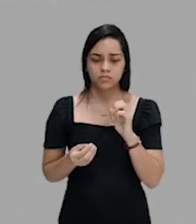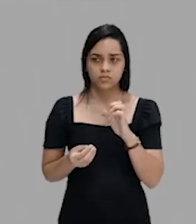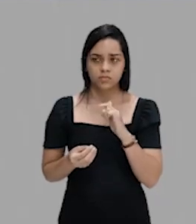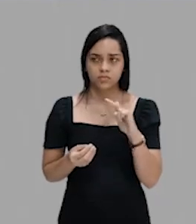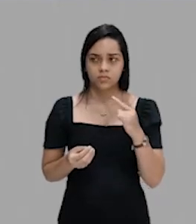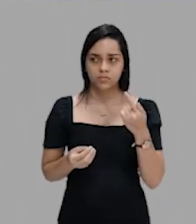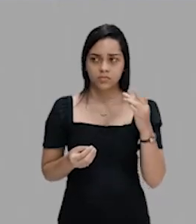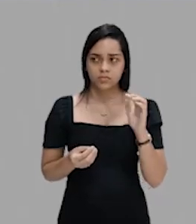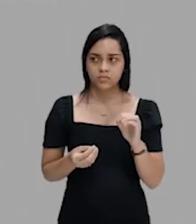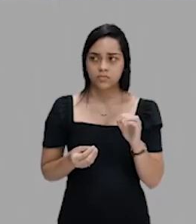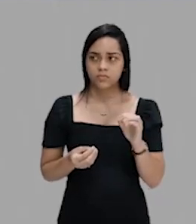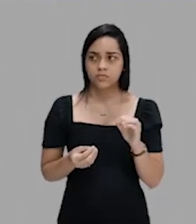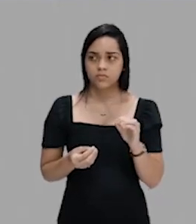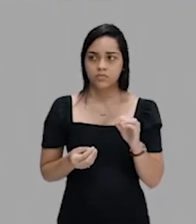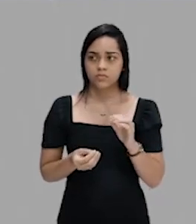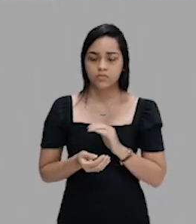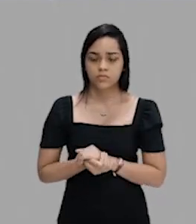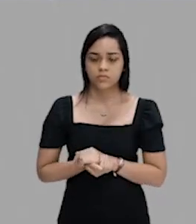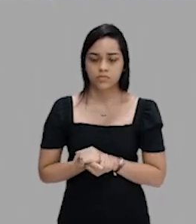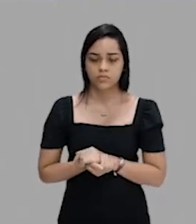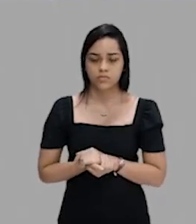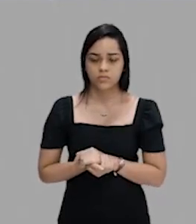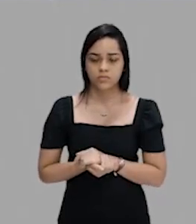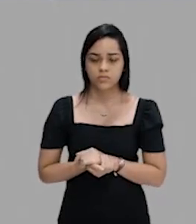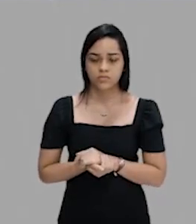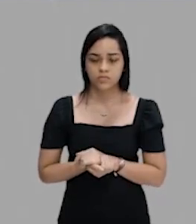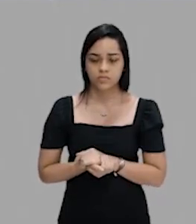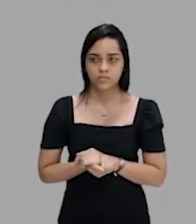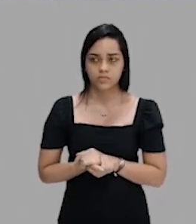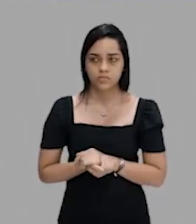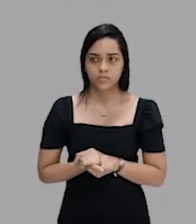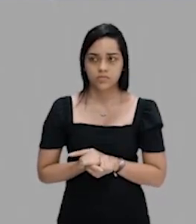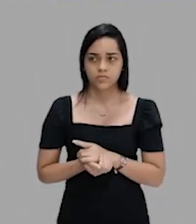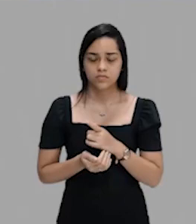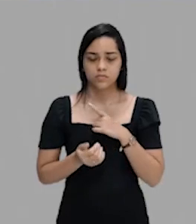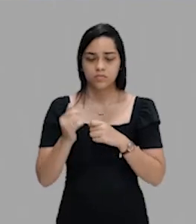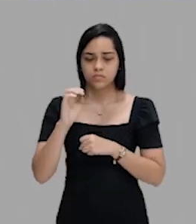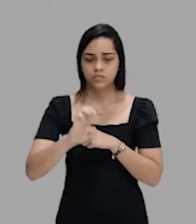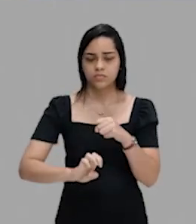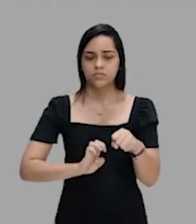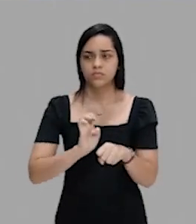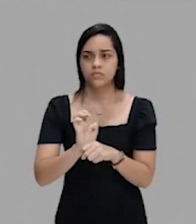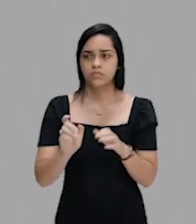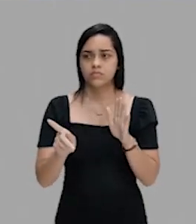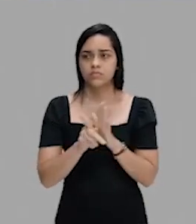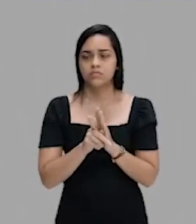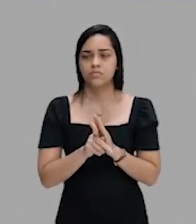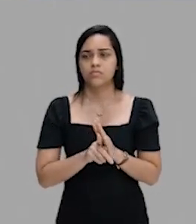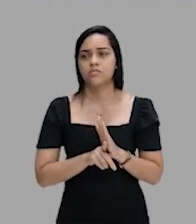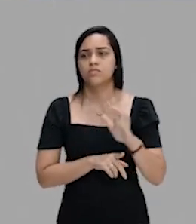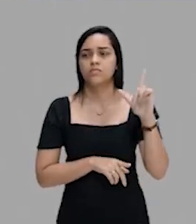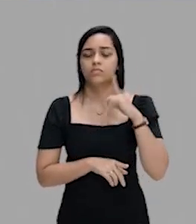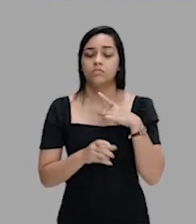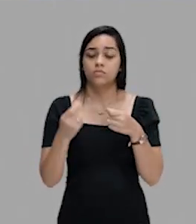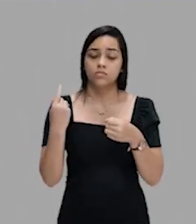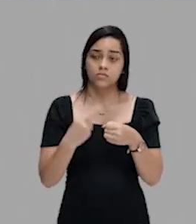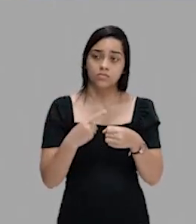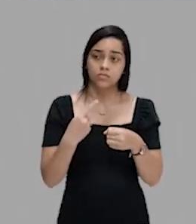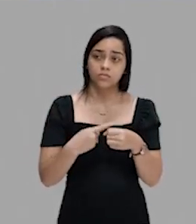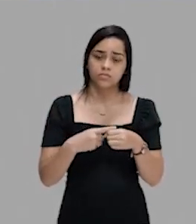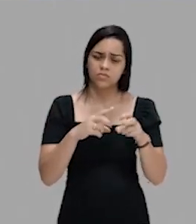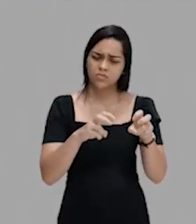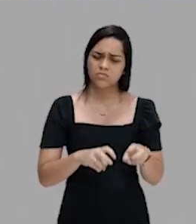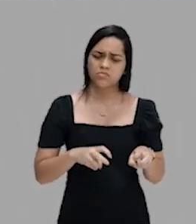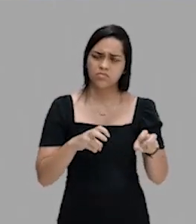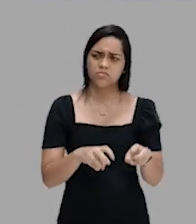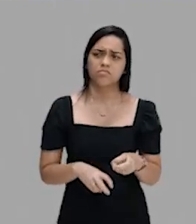sessão E aí tem a ver com essas coisas de estação aí do lado do interior né da